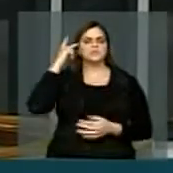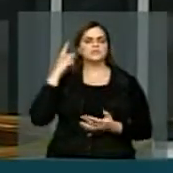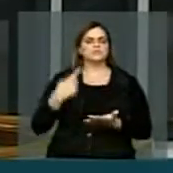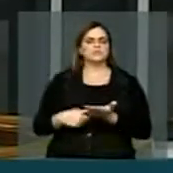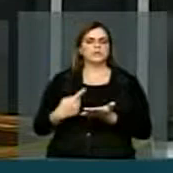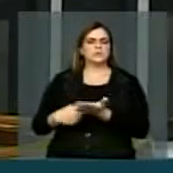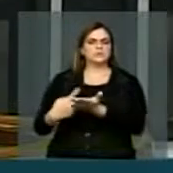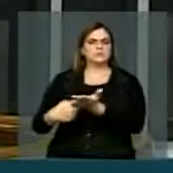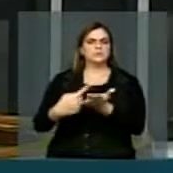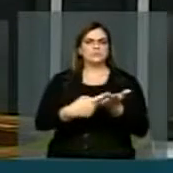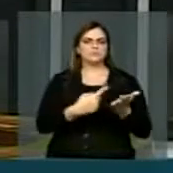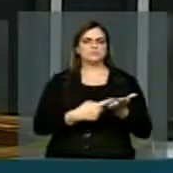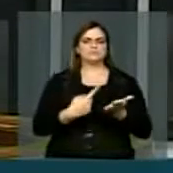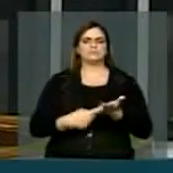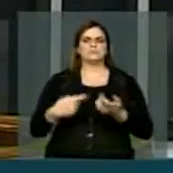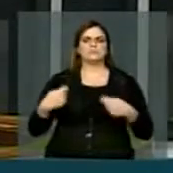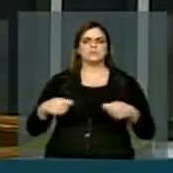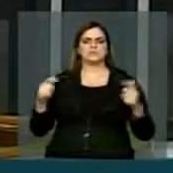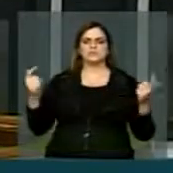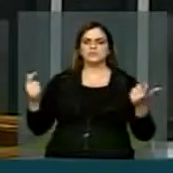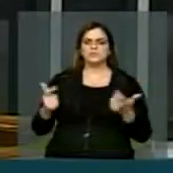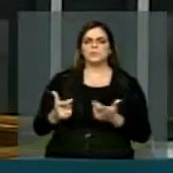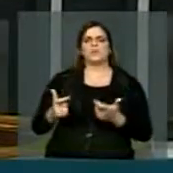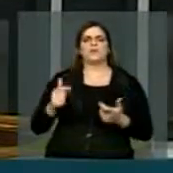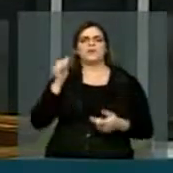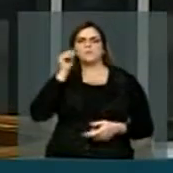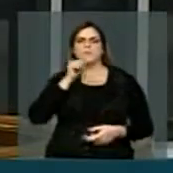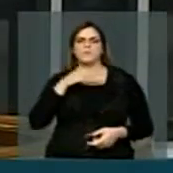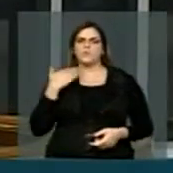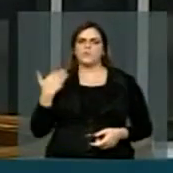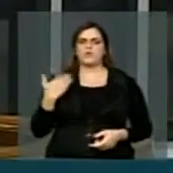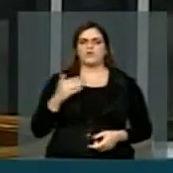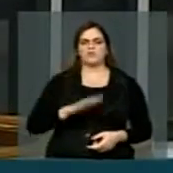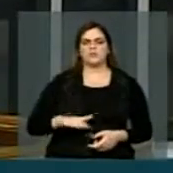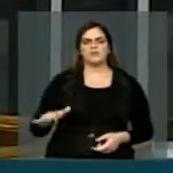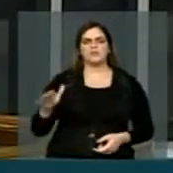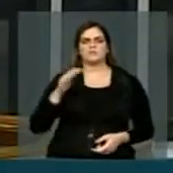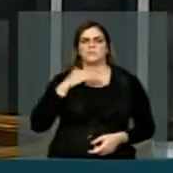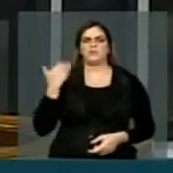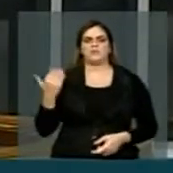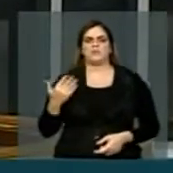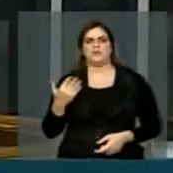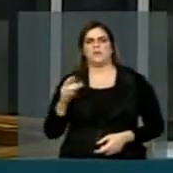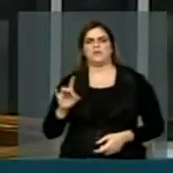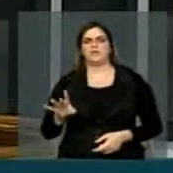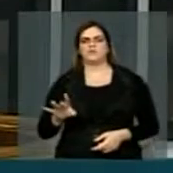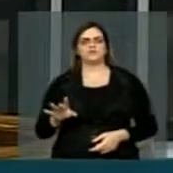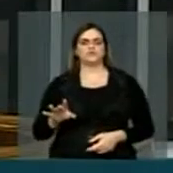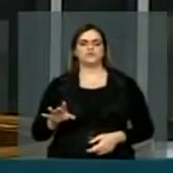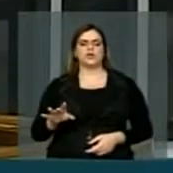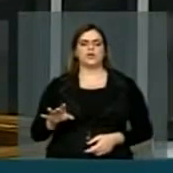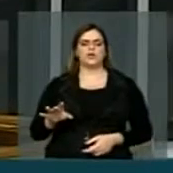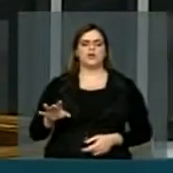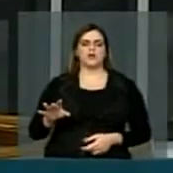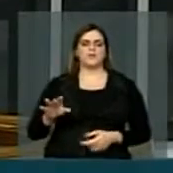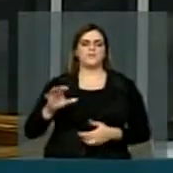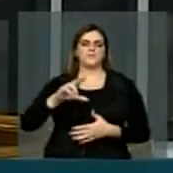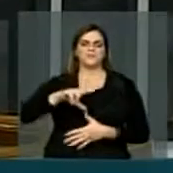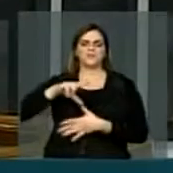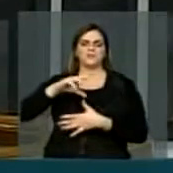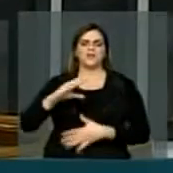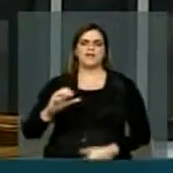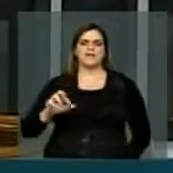a nobre causa da redução da mortalidade materna e infantil, não apenas na América Latina e